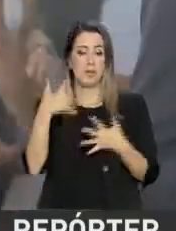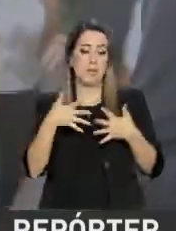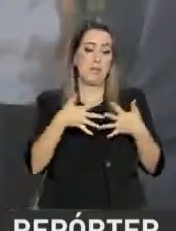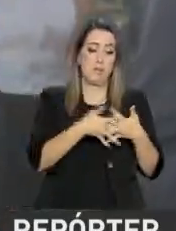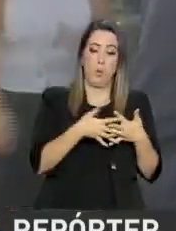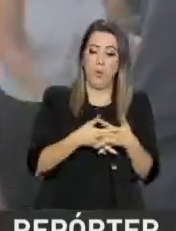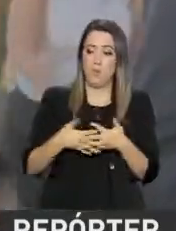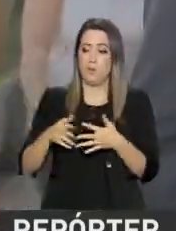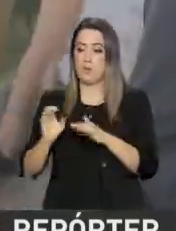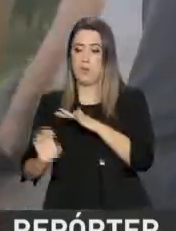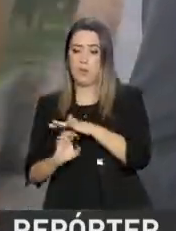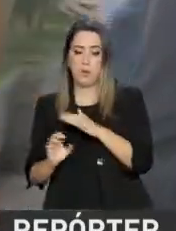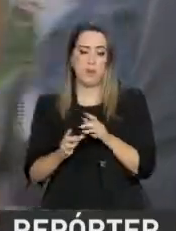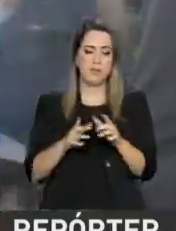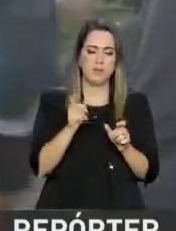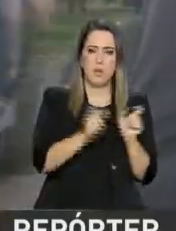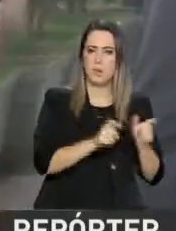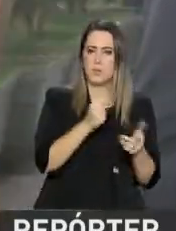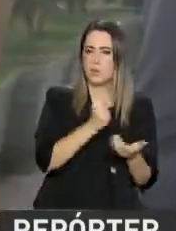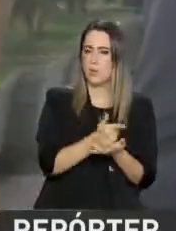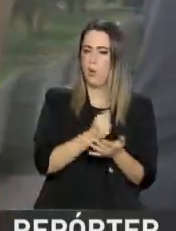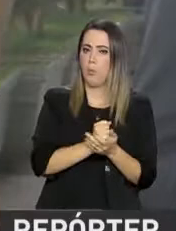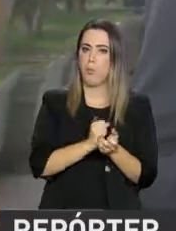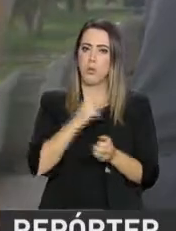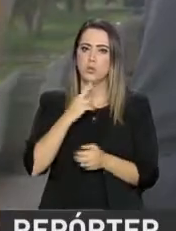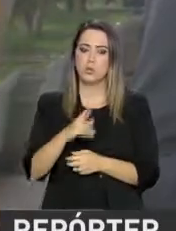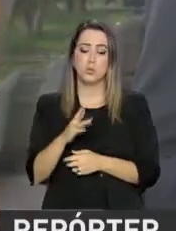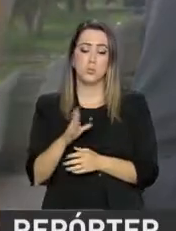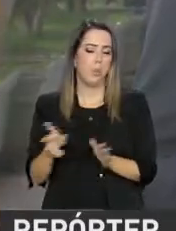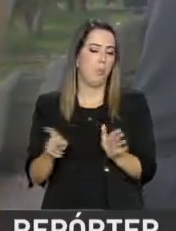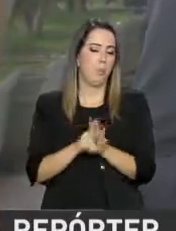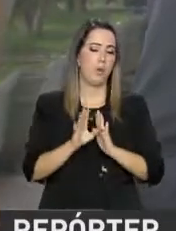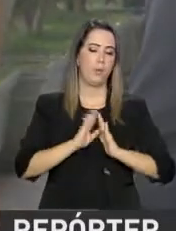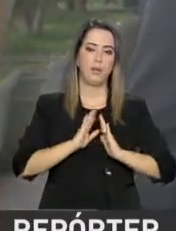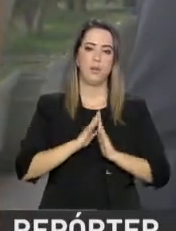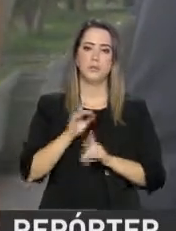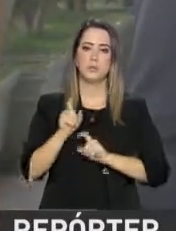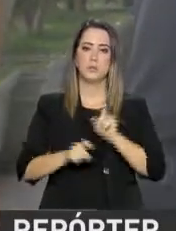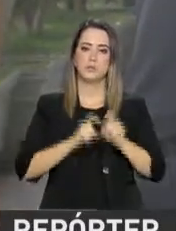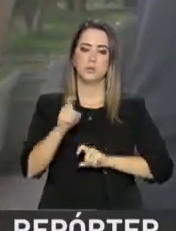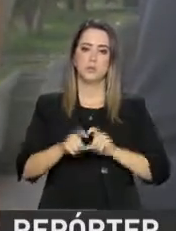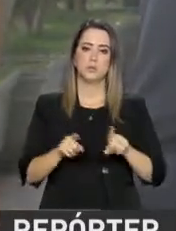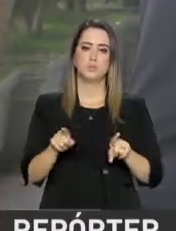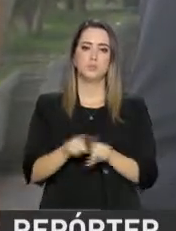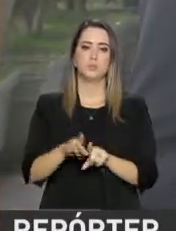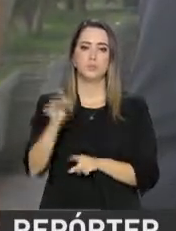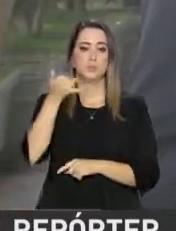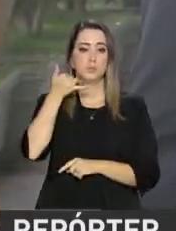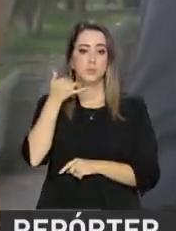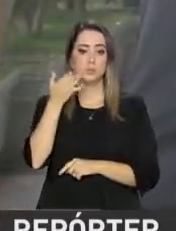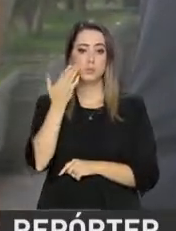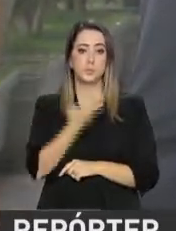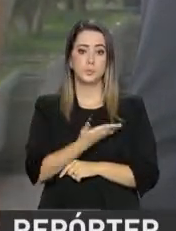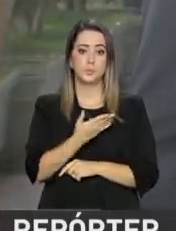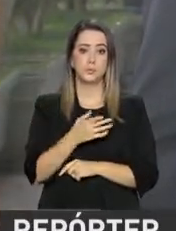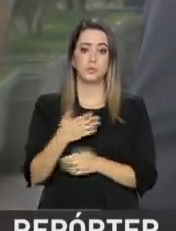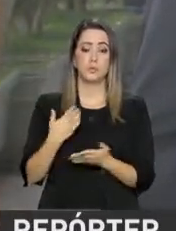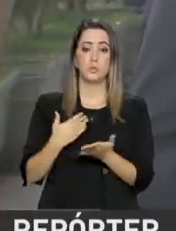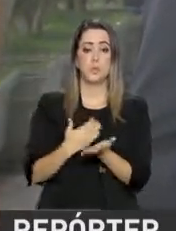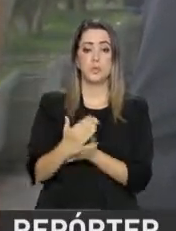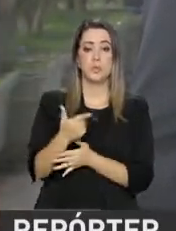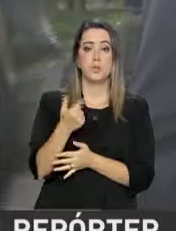e empresas podem ser resolvidos de casa pelo computador e até mesmo pelo celular desde